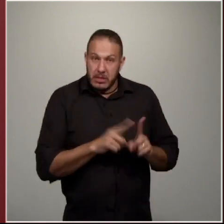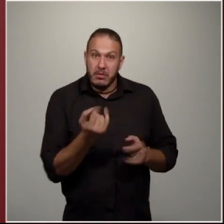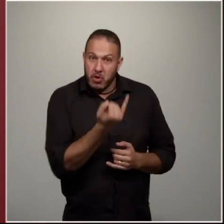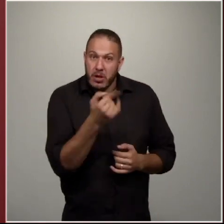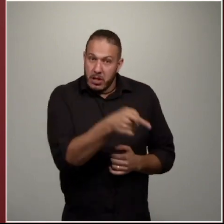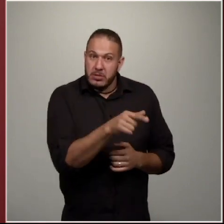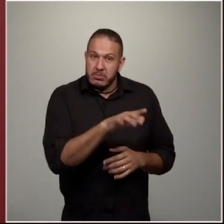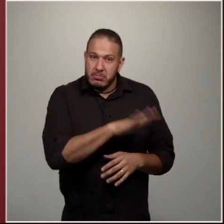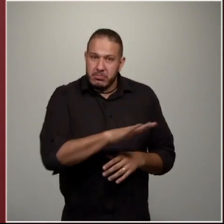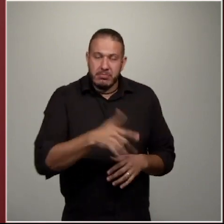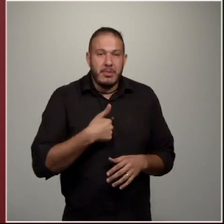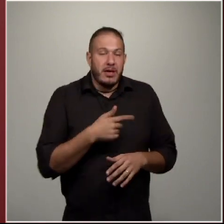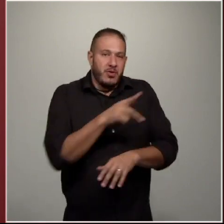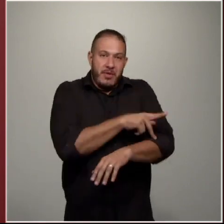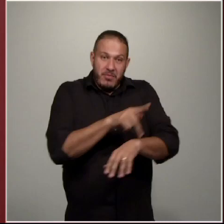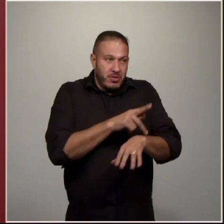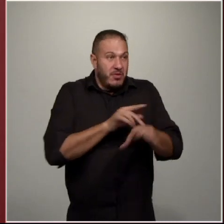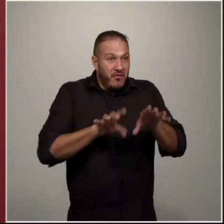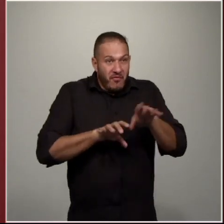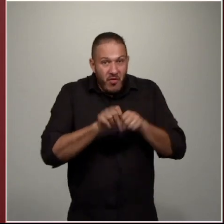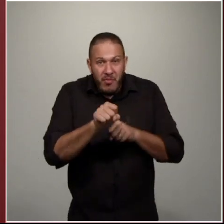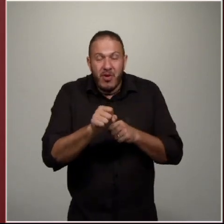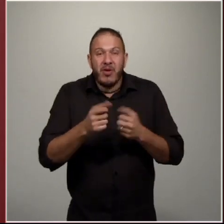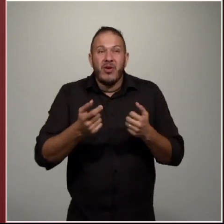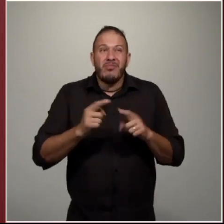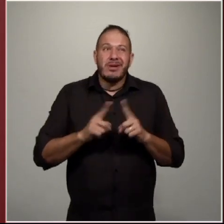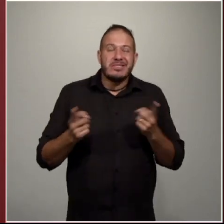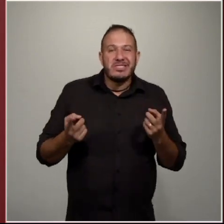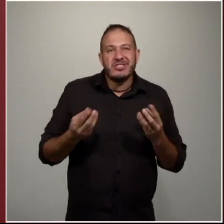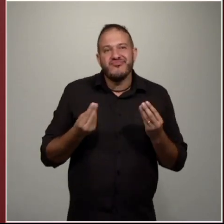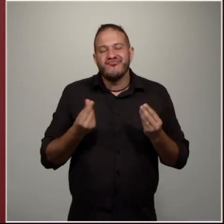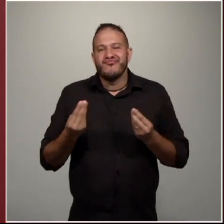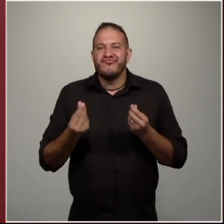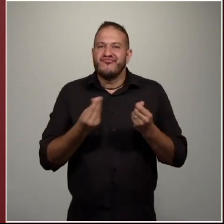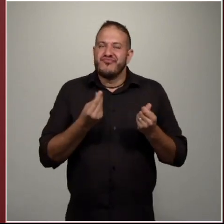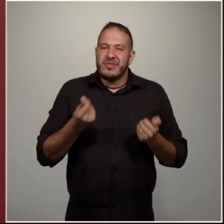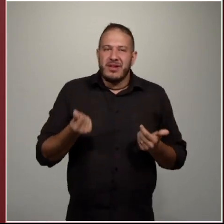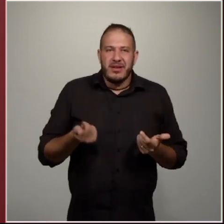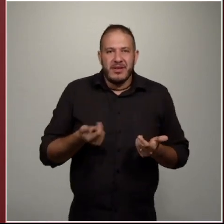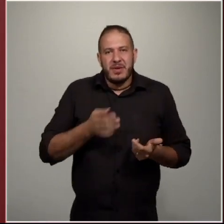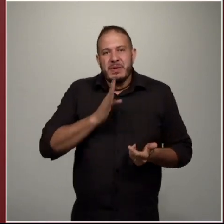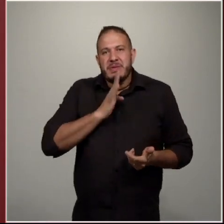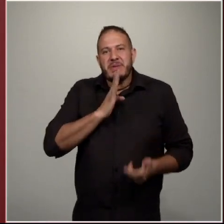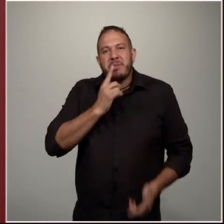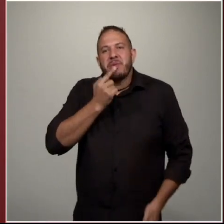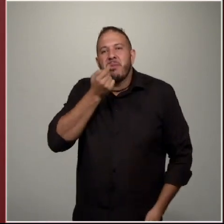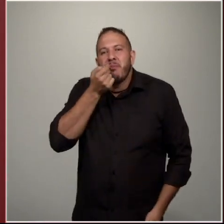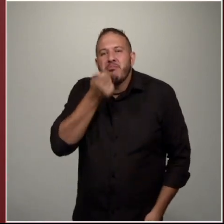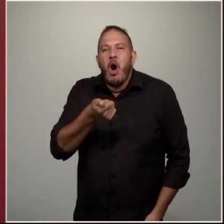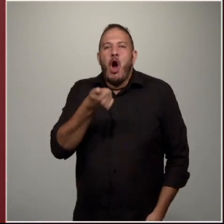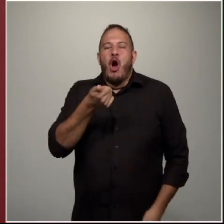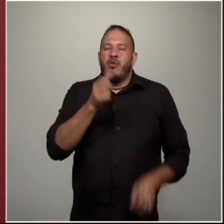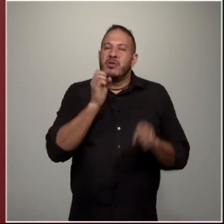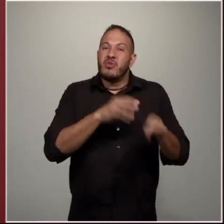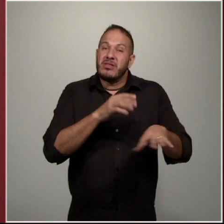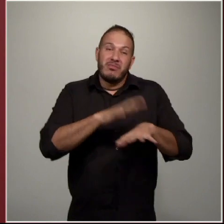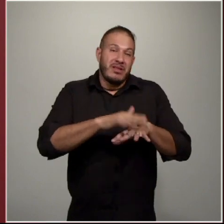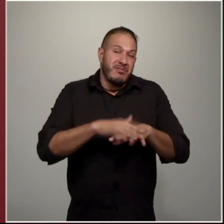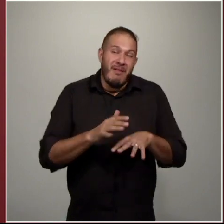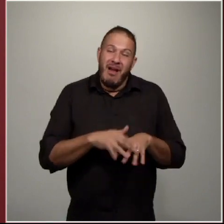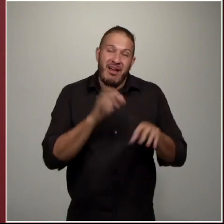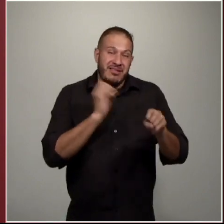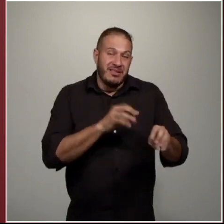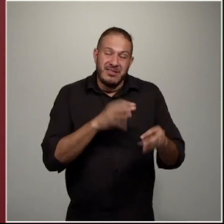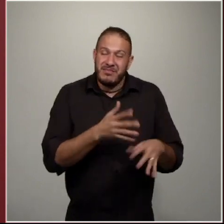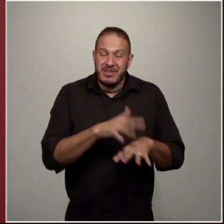acaba que o pedagogo site é com um pouco e pouco com pouco conhecimento não é sobre educação matemática sobre o ensino de